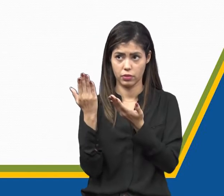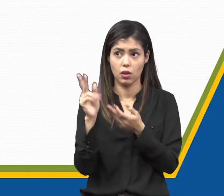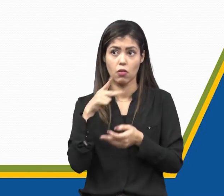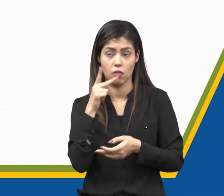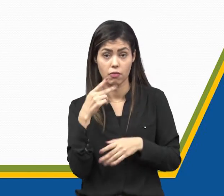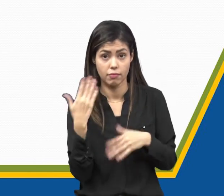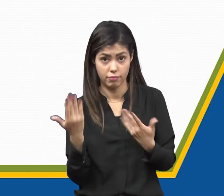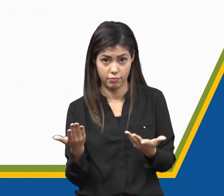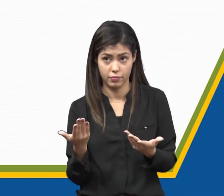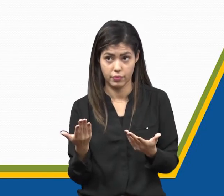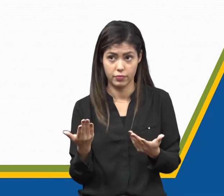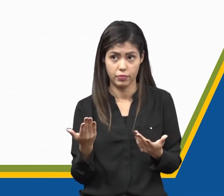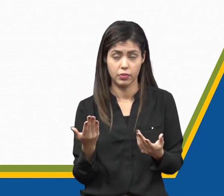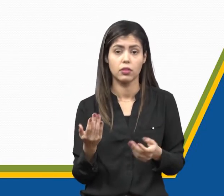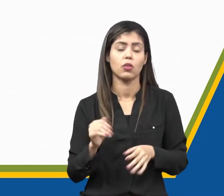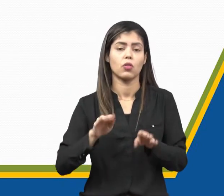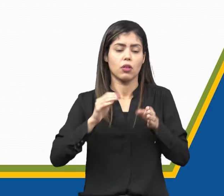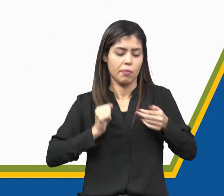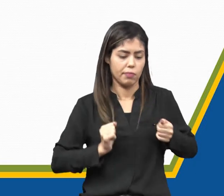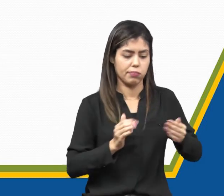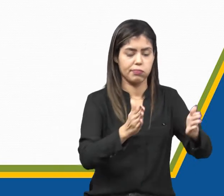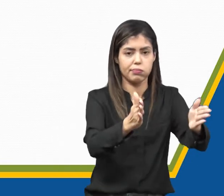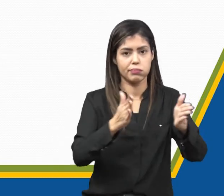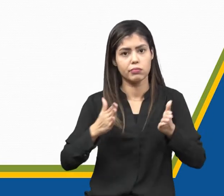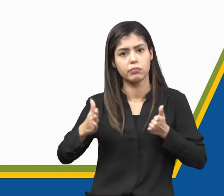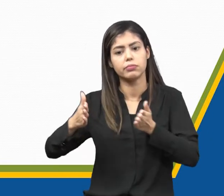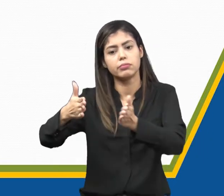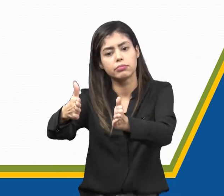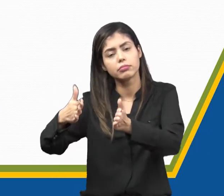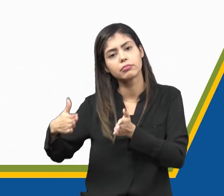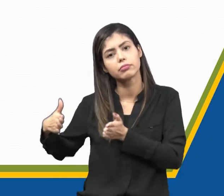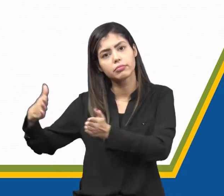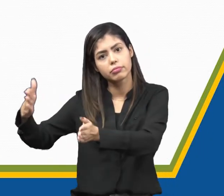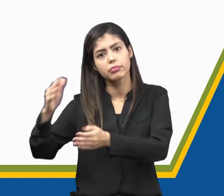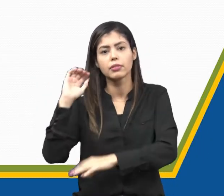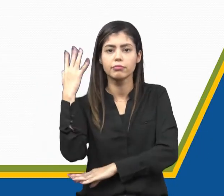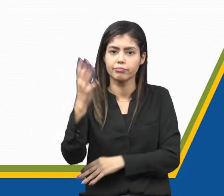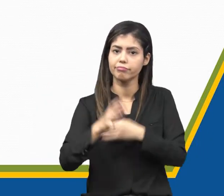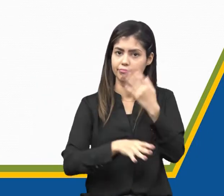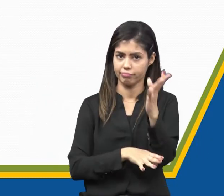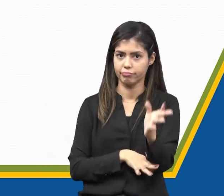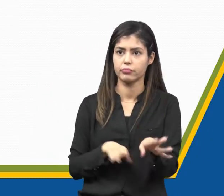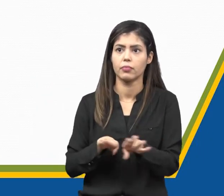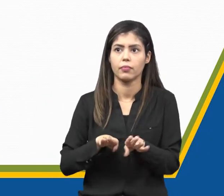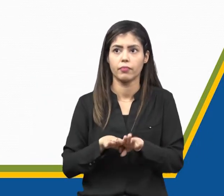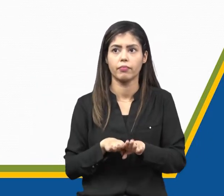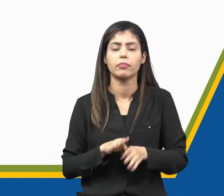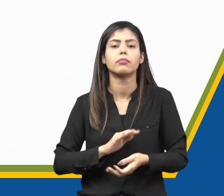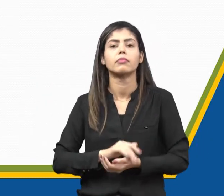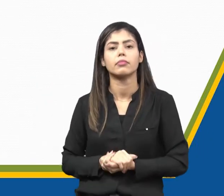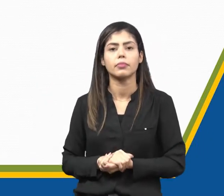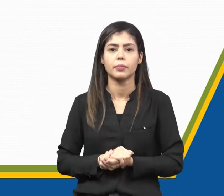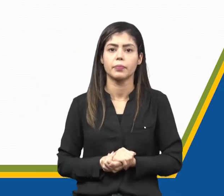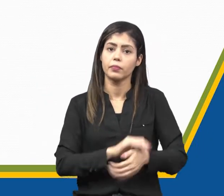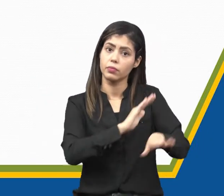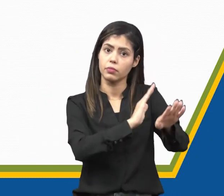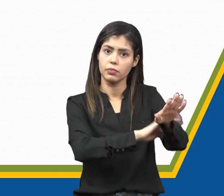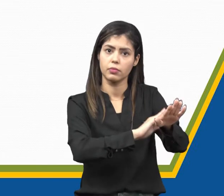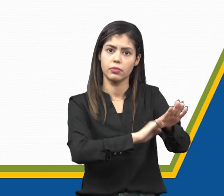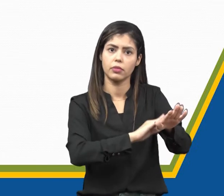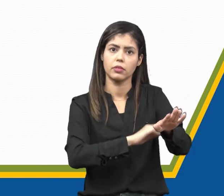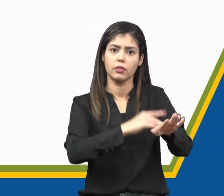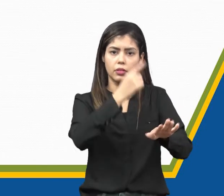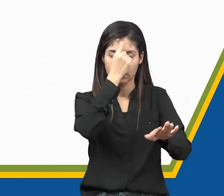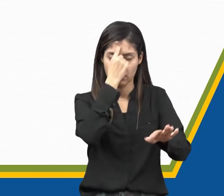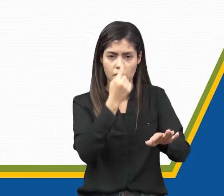eu falei, né, sobre a imagem do plantio de mosaico e um plantio ecológico, né? Do lado esquerdo do